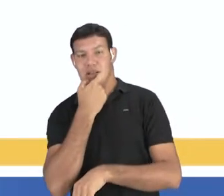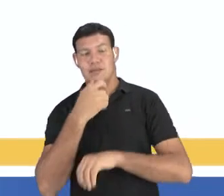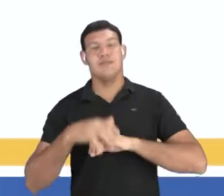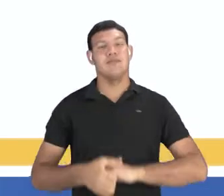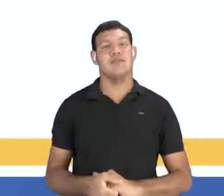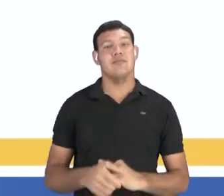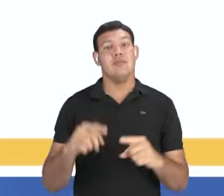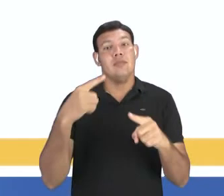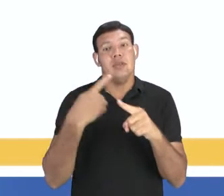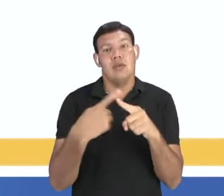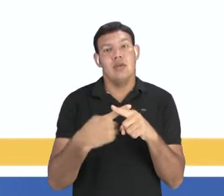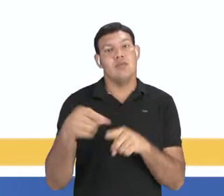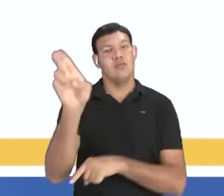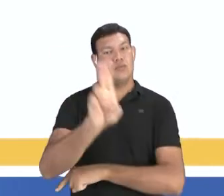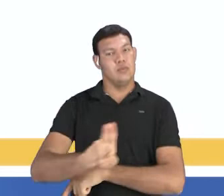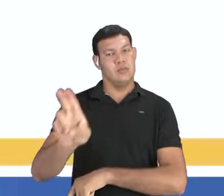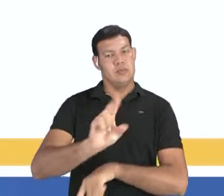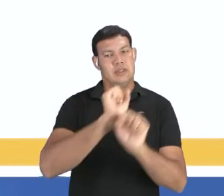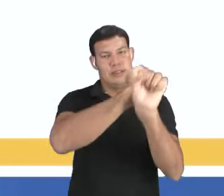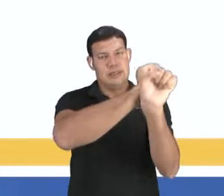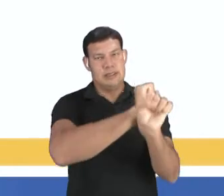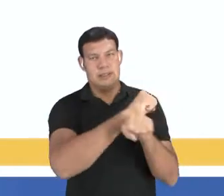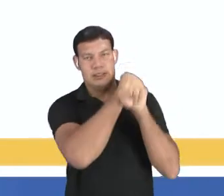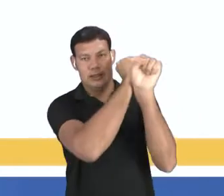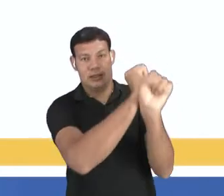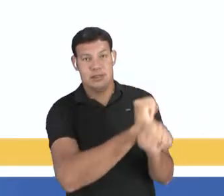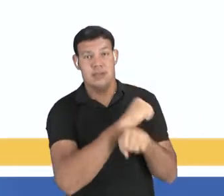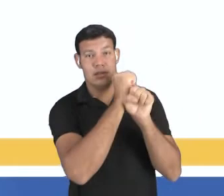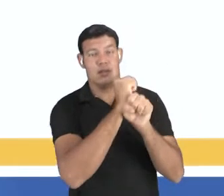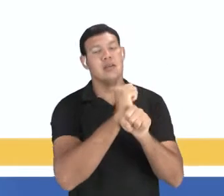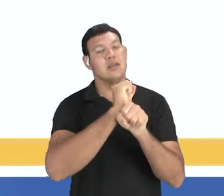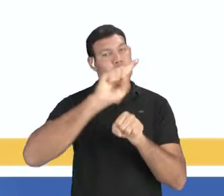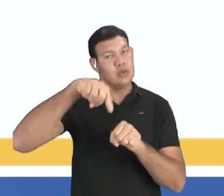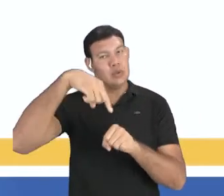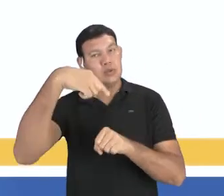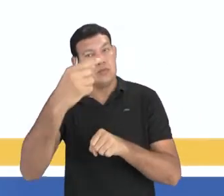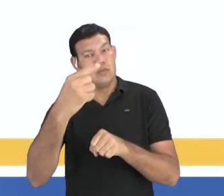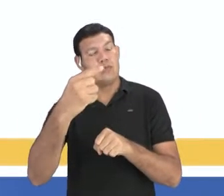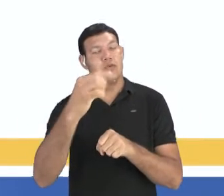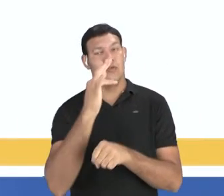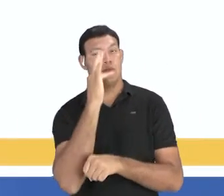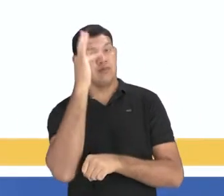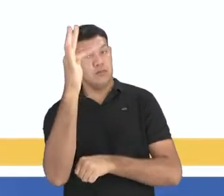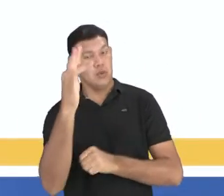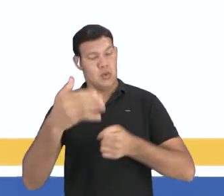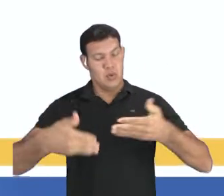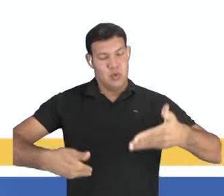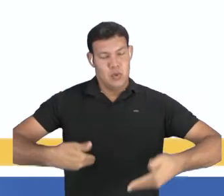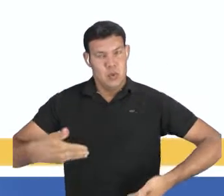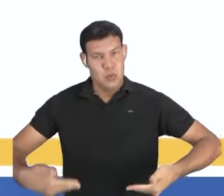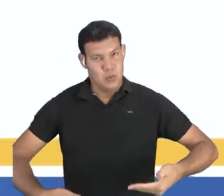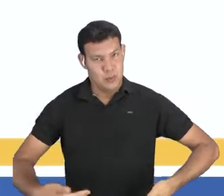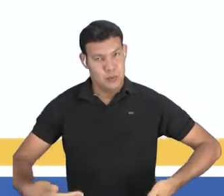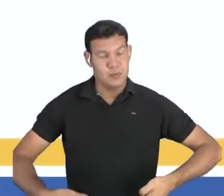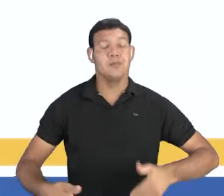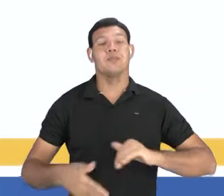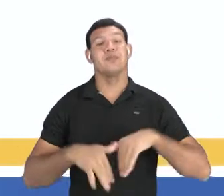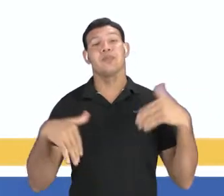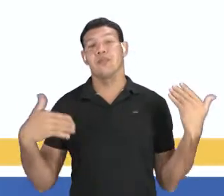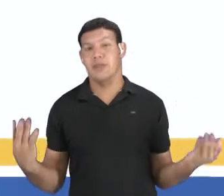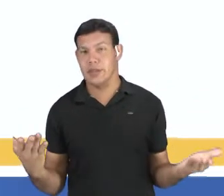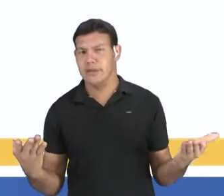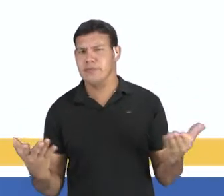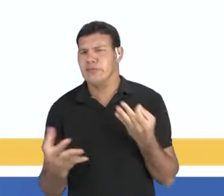para Servidão ou seja passou do processo escravista para Servidão bom então pessoal